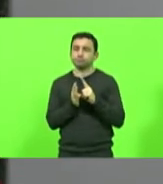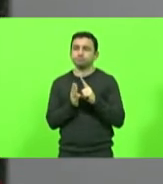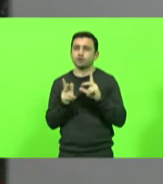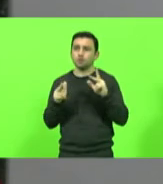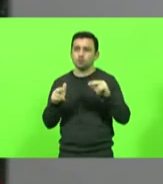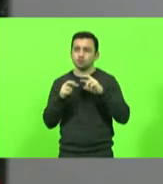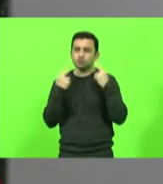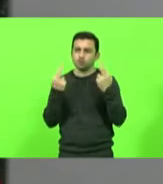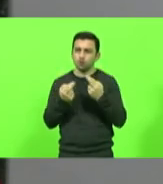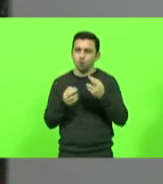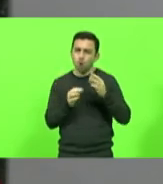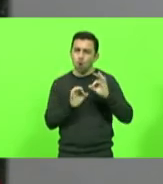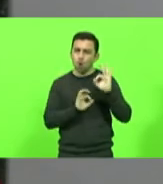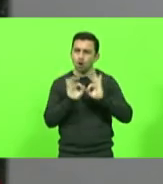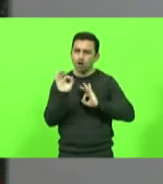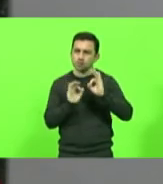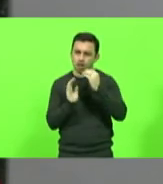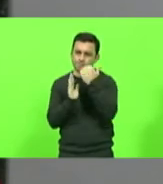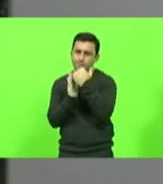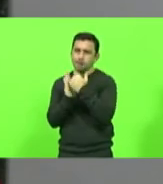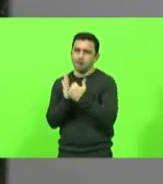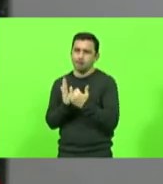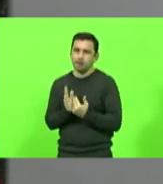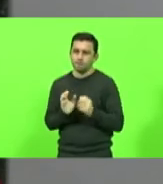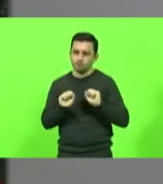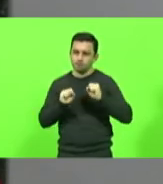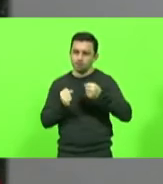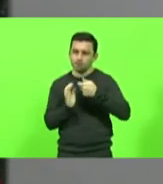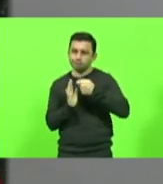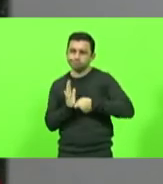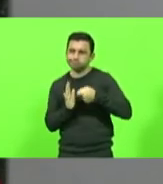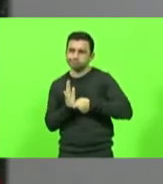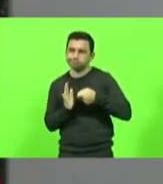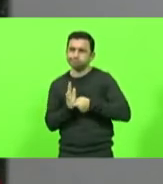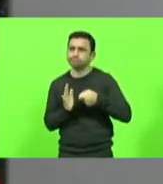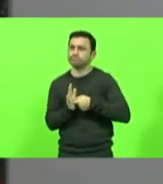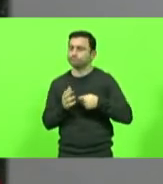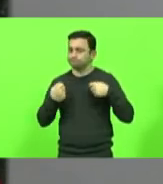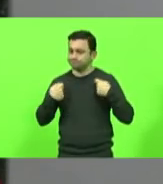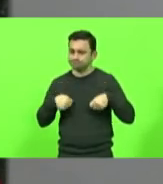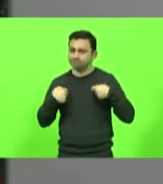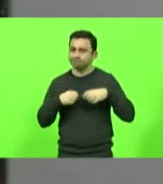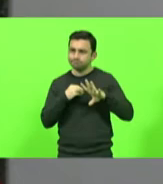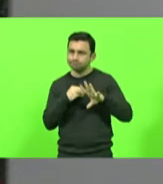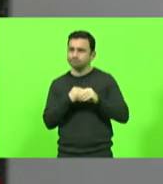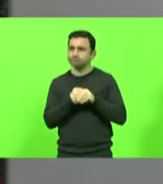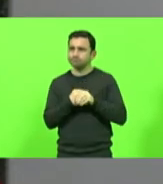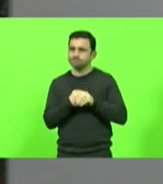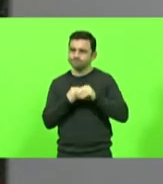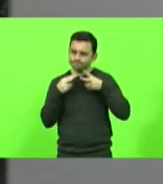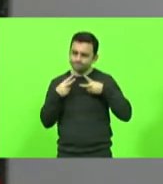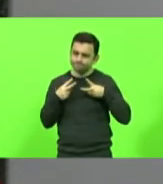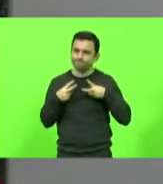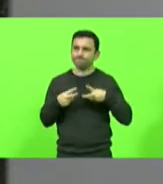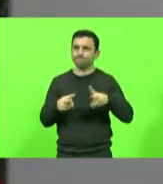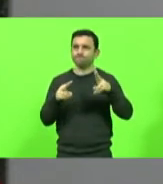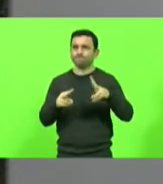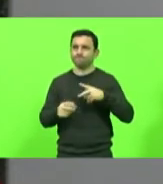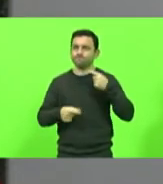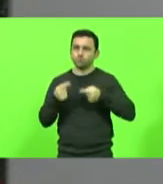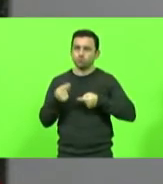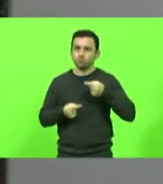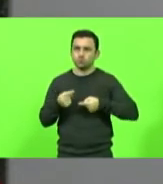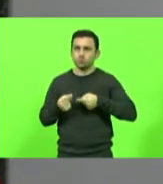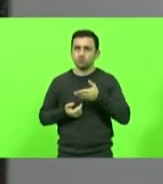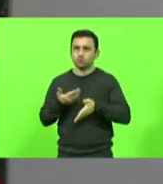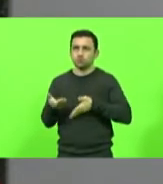nossas pautas e fortalecer nossas lutas pela implementação e efetivação da política de